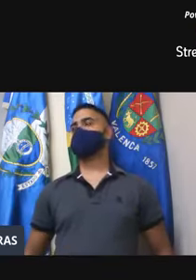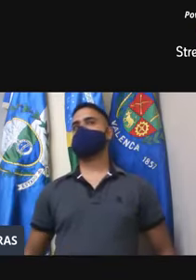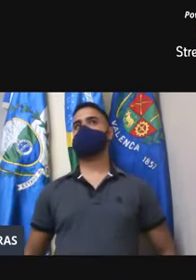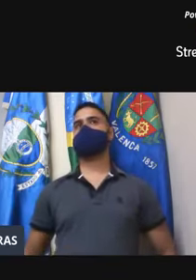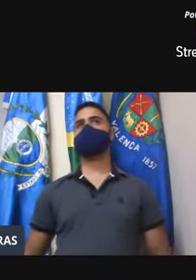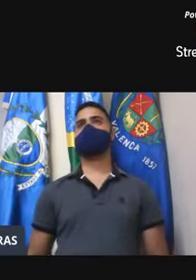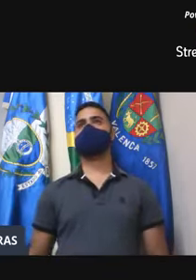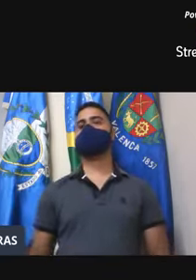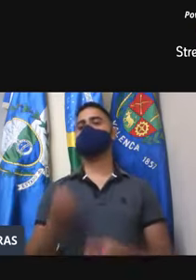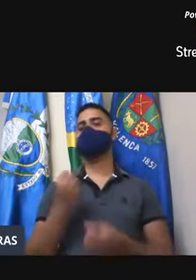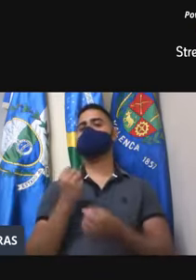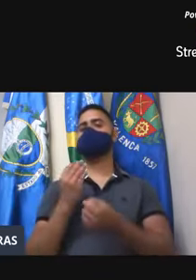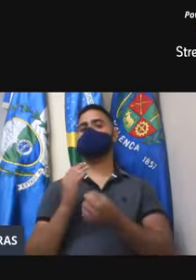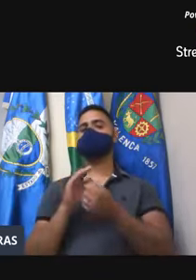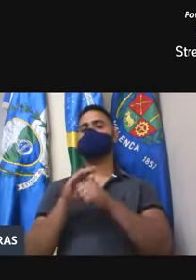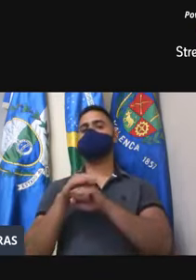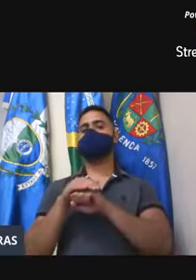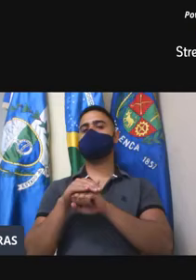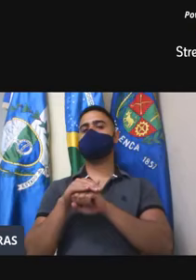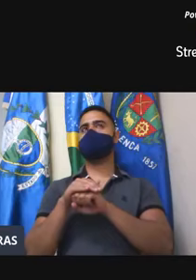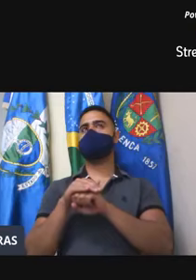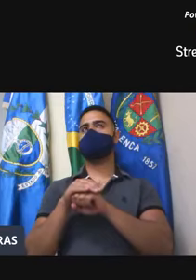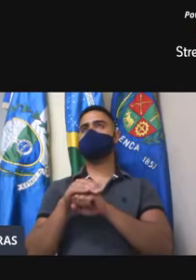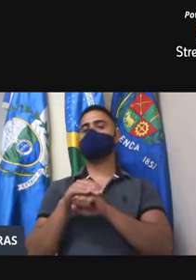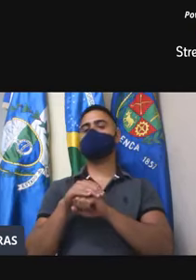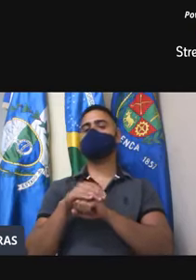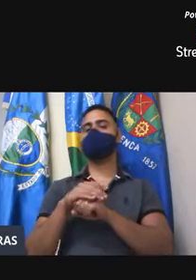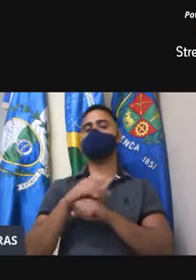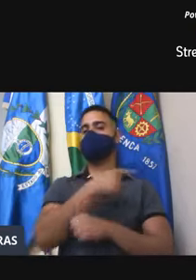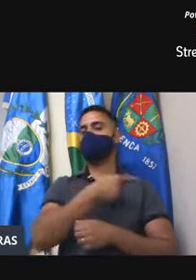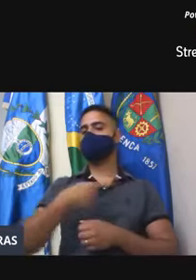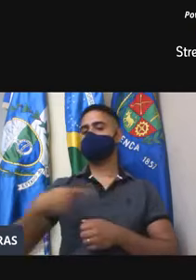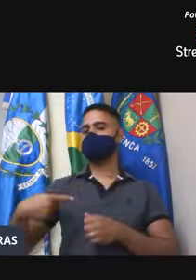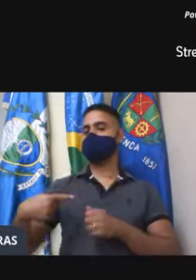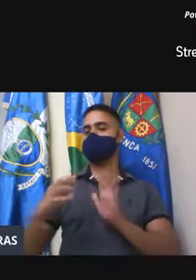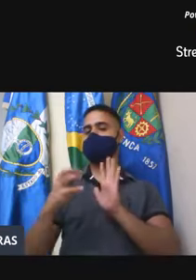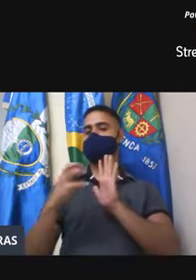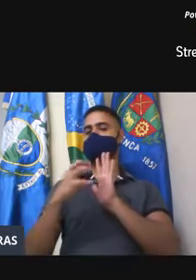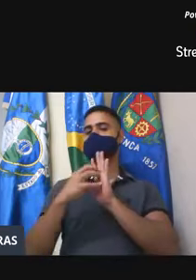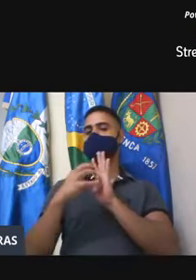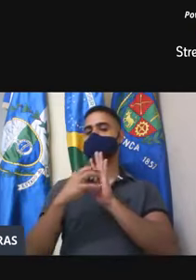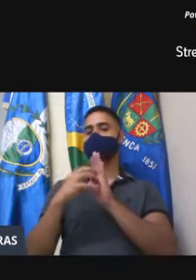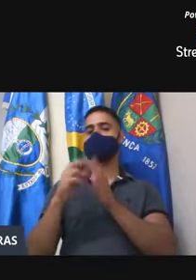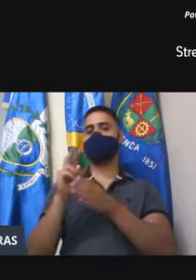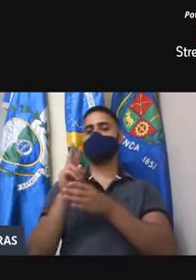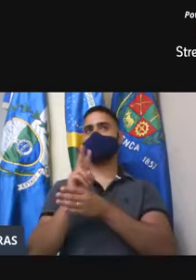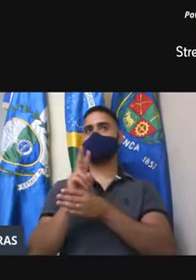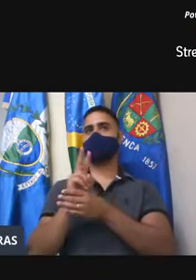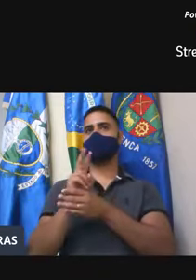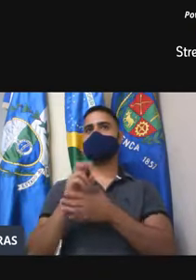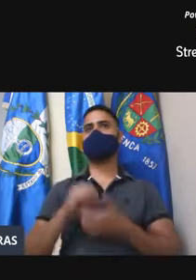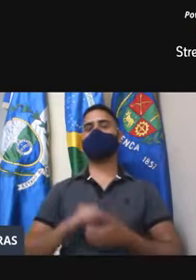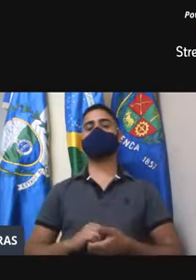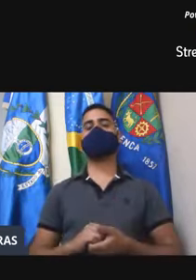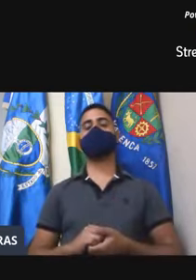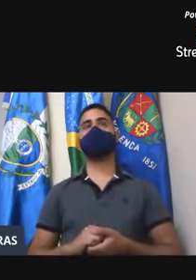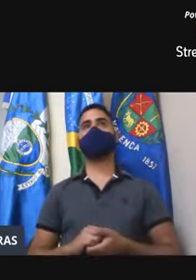Boa noite, excelentíssimo senhor Fábio Antônio Pires Jorge, presidente da Câmara Municipal de Vereadores de